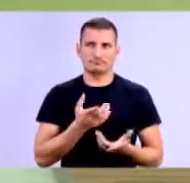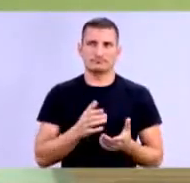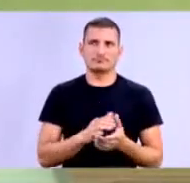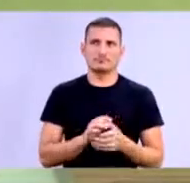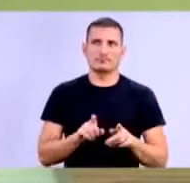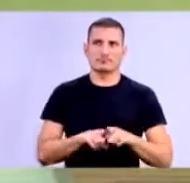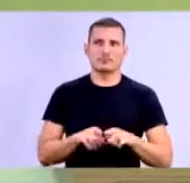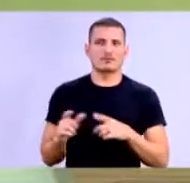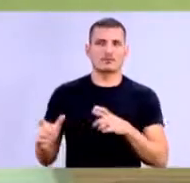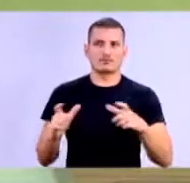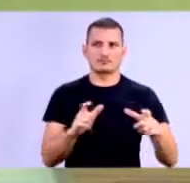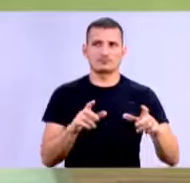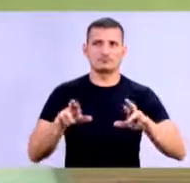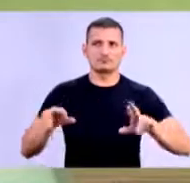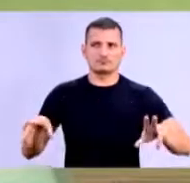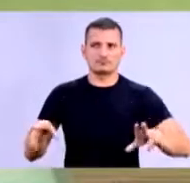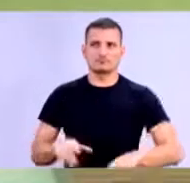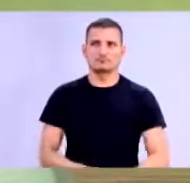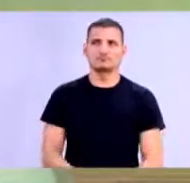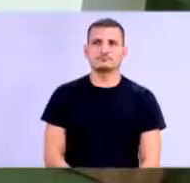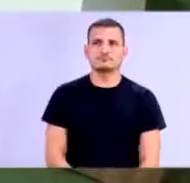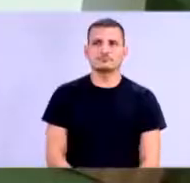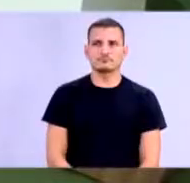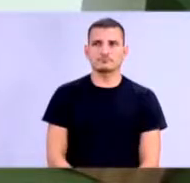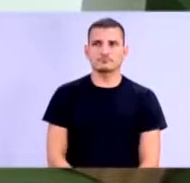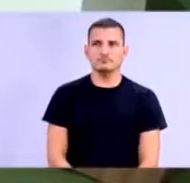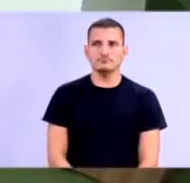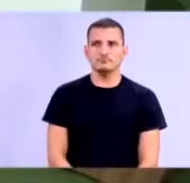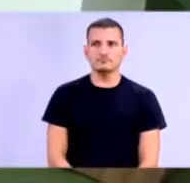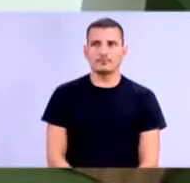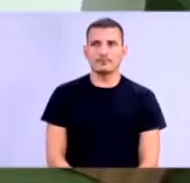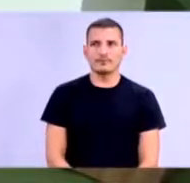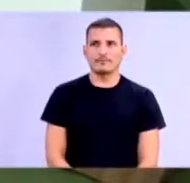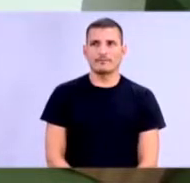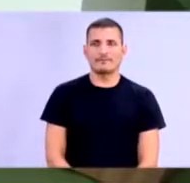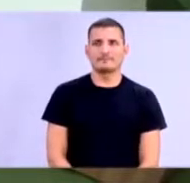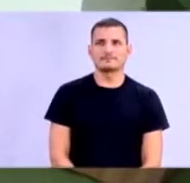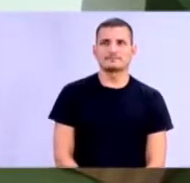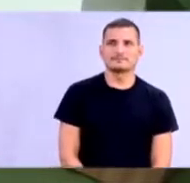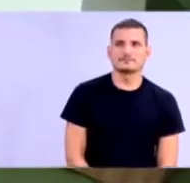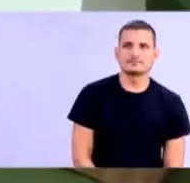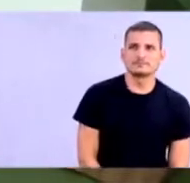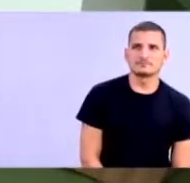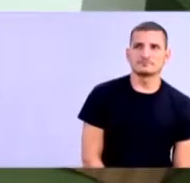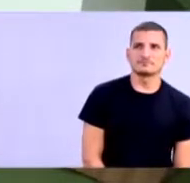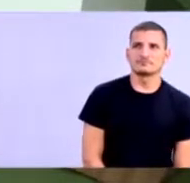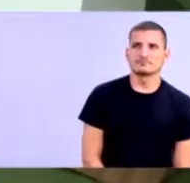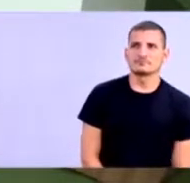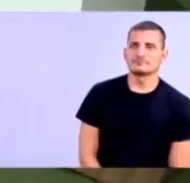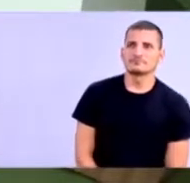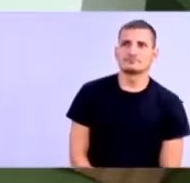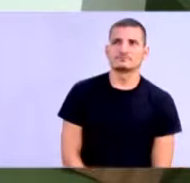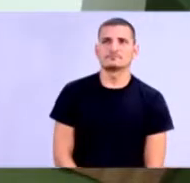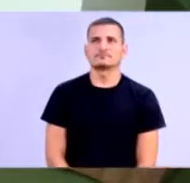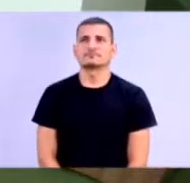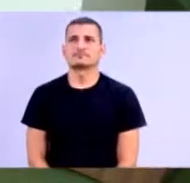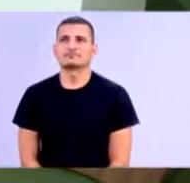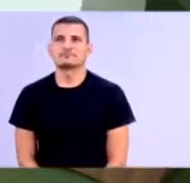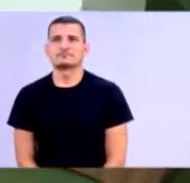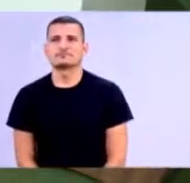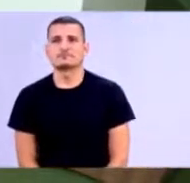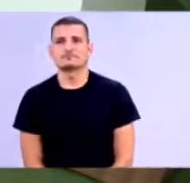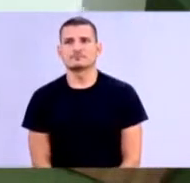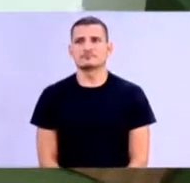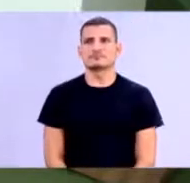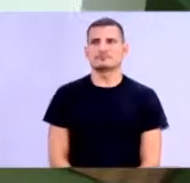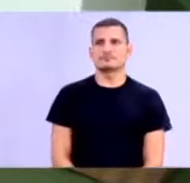em locais diferenciados. Isso mesmo. Olha só a poderosa que a professora falou, né? Um meio de comunicação. Observa